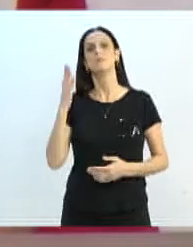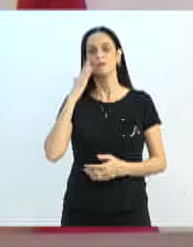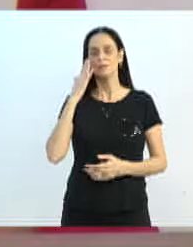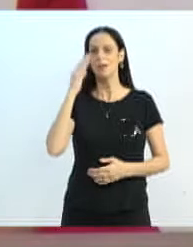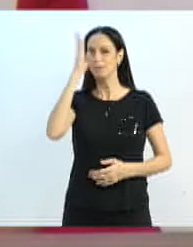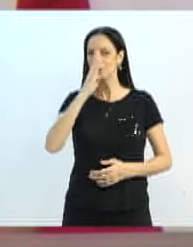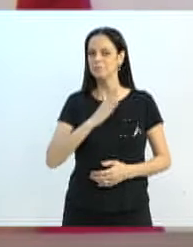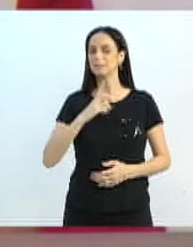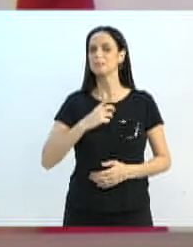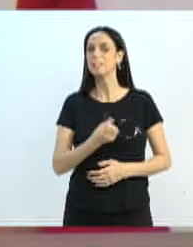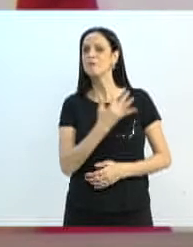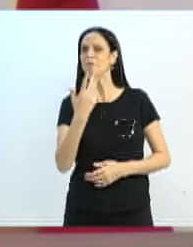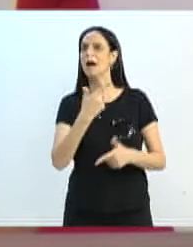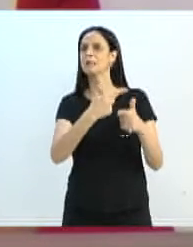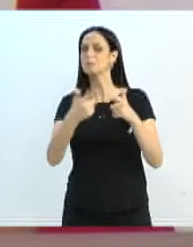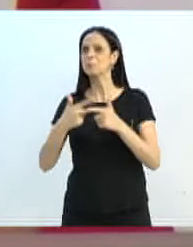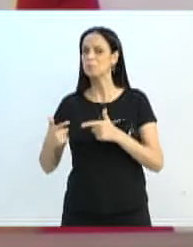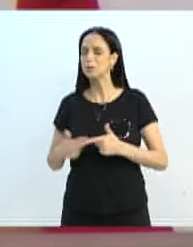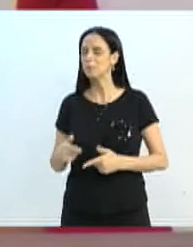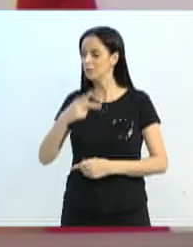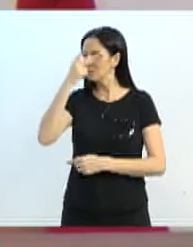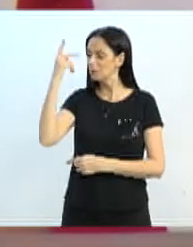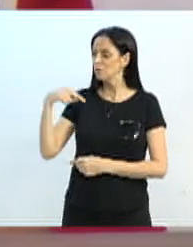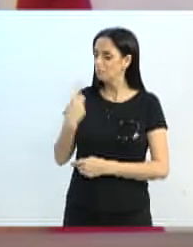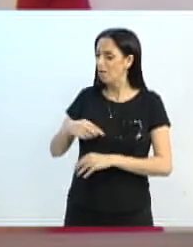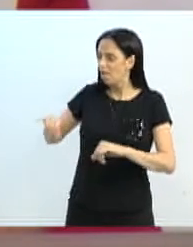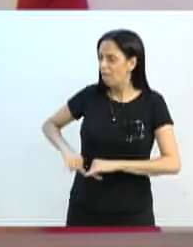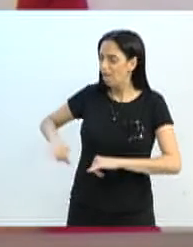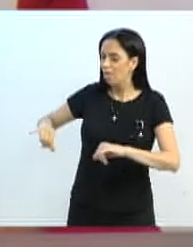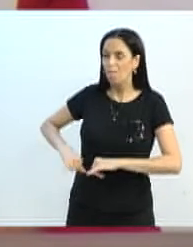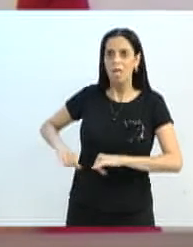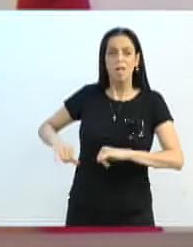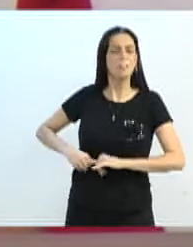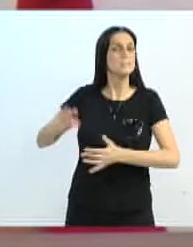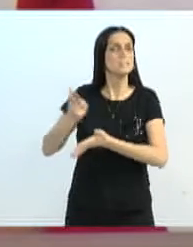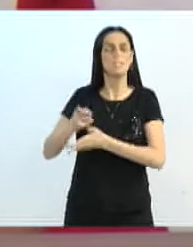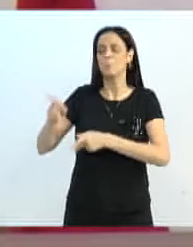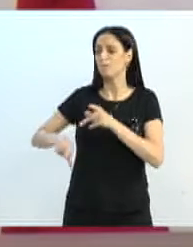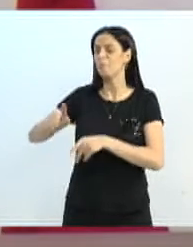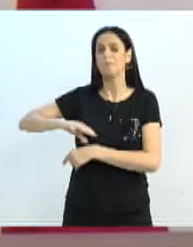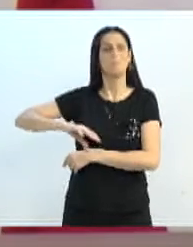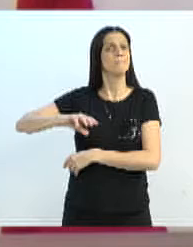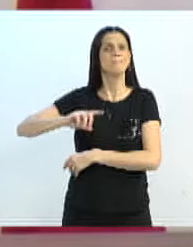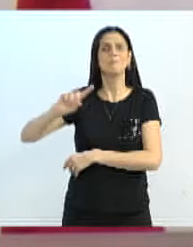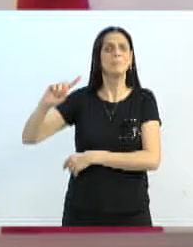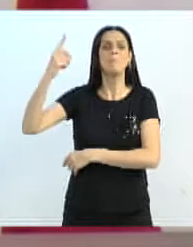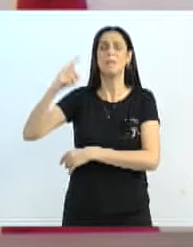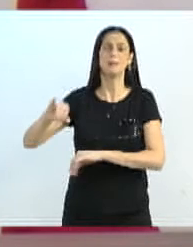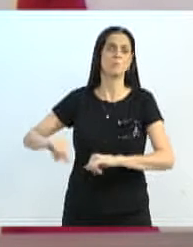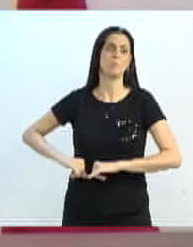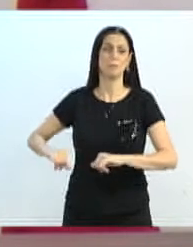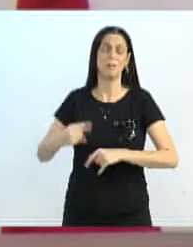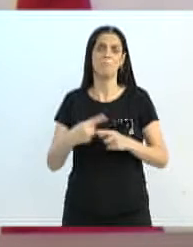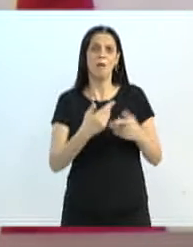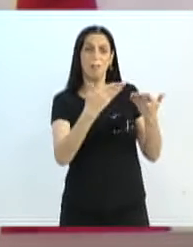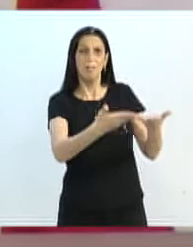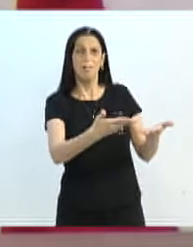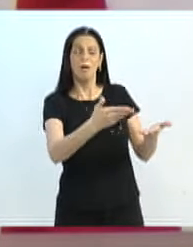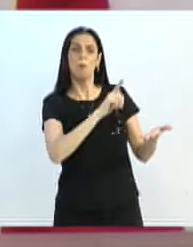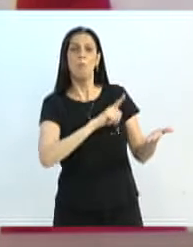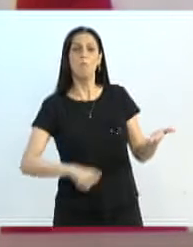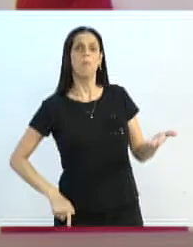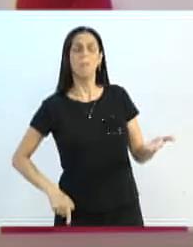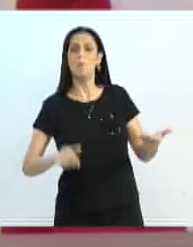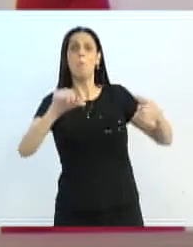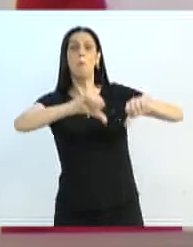lado, e o povo está se afogando no porão do navio, porque o povo é o primeiro a pagar e a sofrer as consequências de um desgoverno que, diferente do passado,